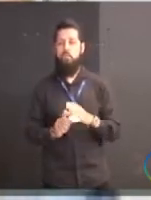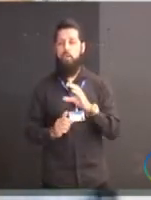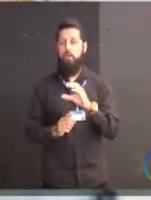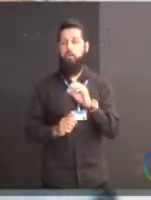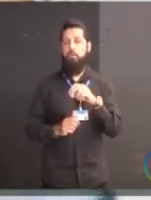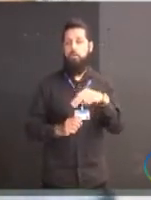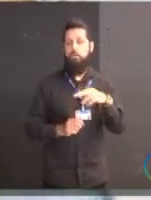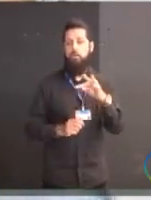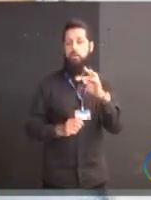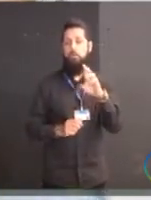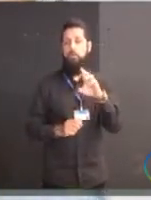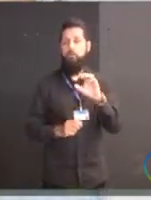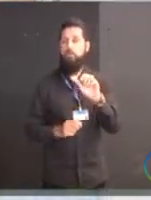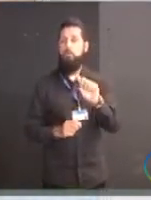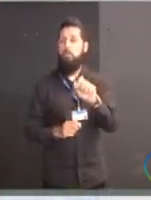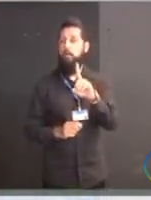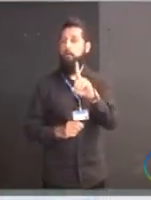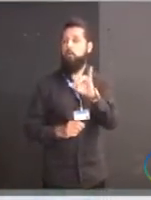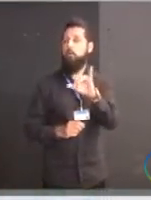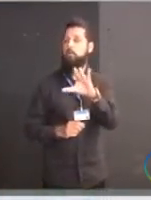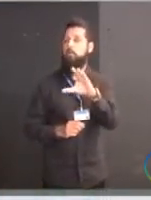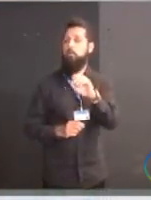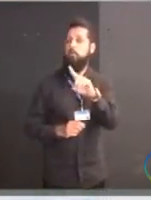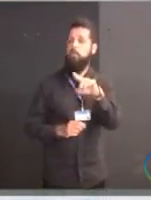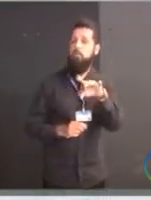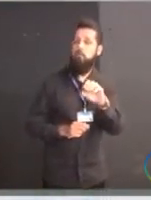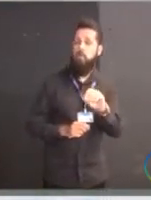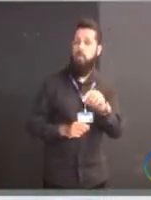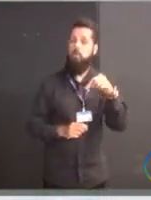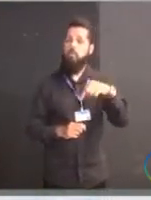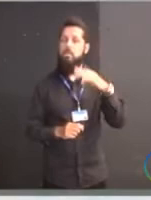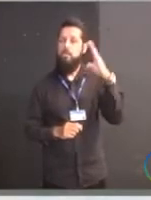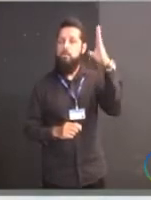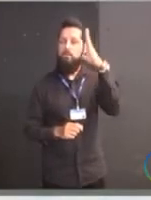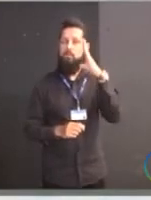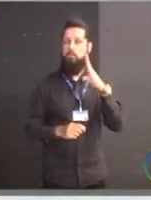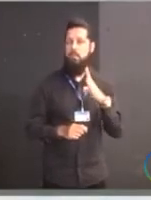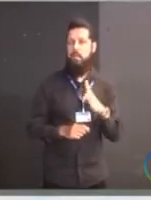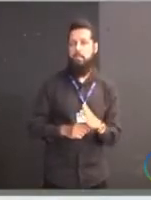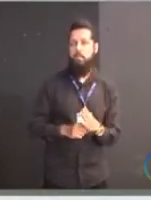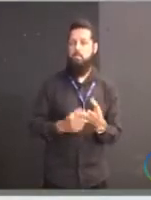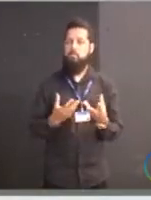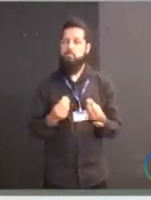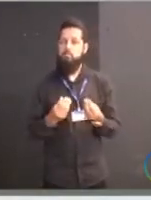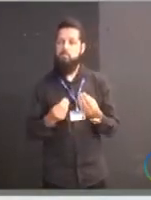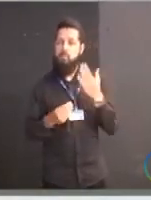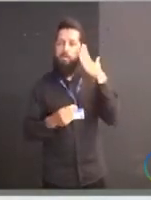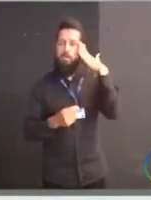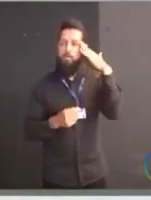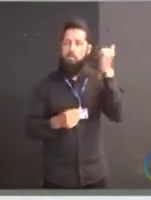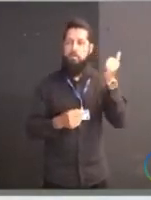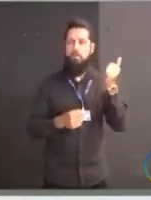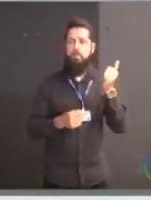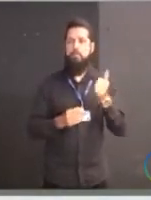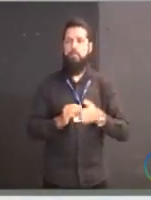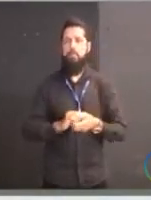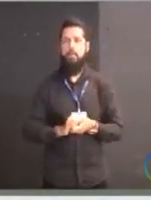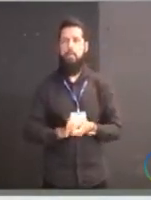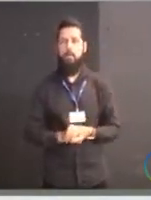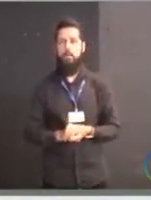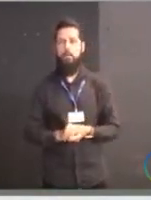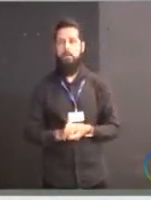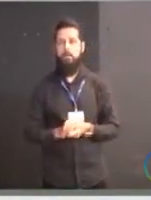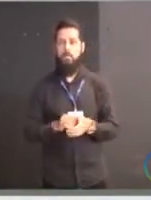no Brasil, por muito que se faça desvinculação no Brasil, por muito que